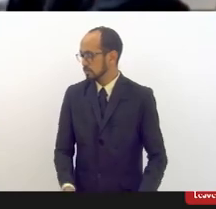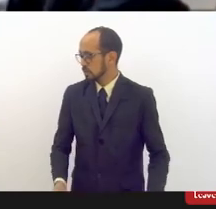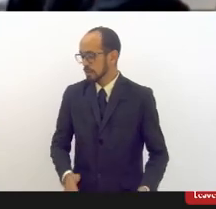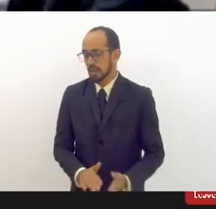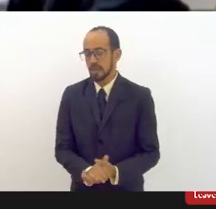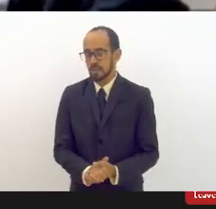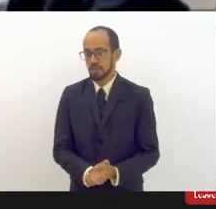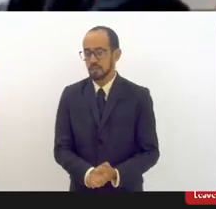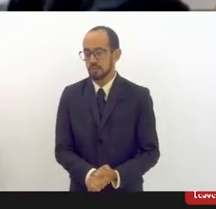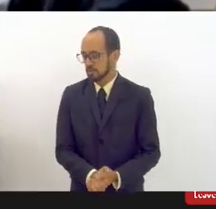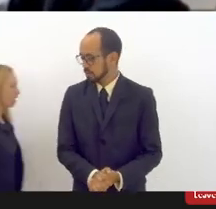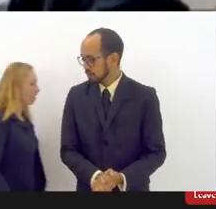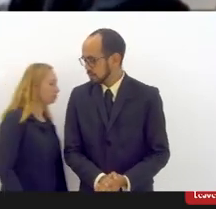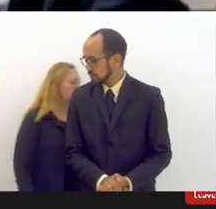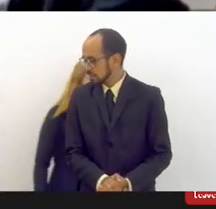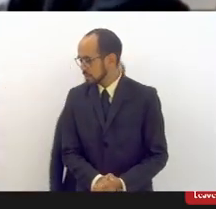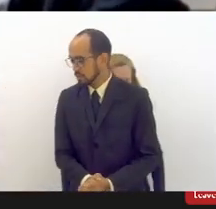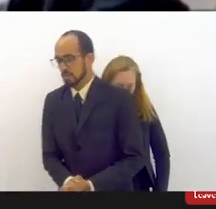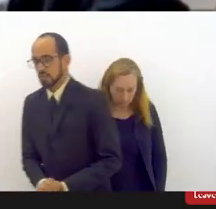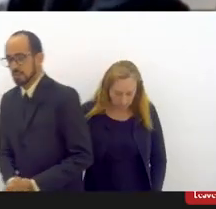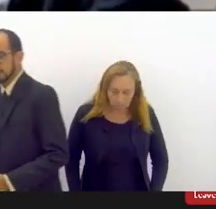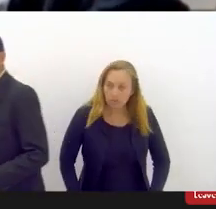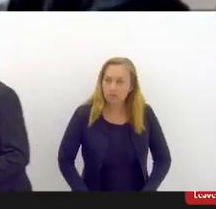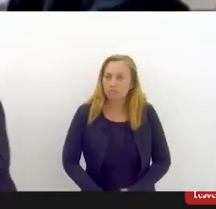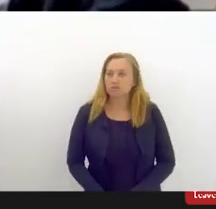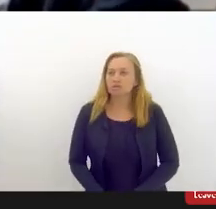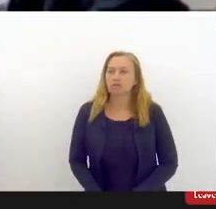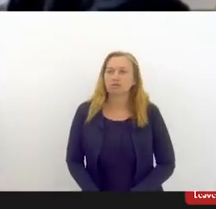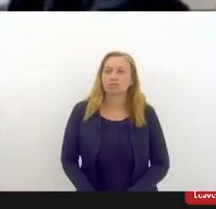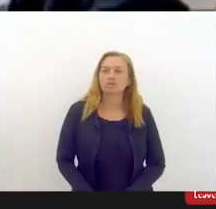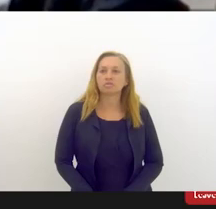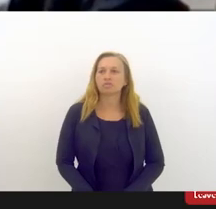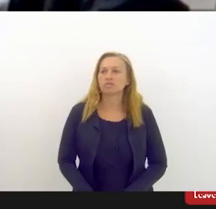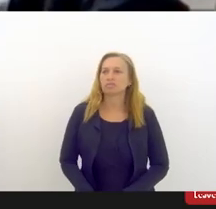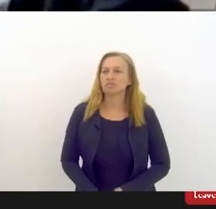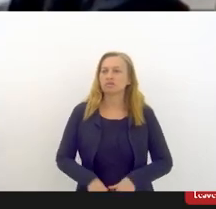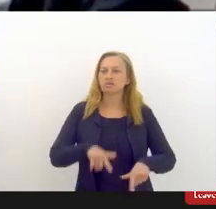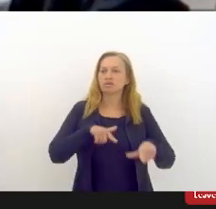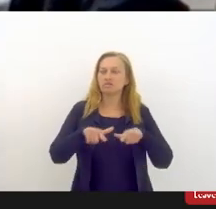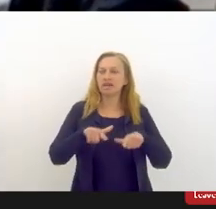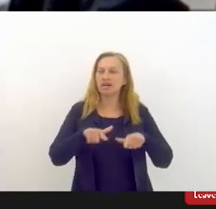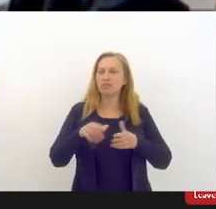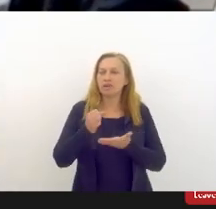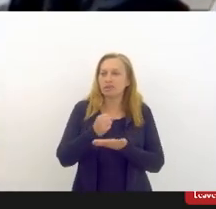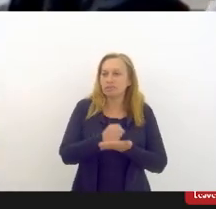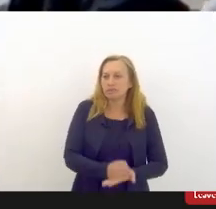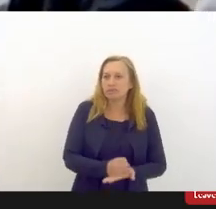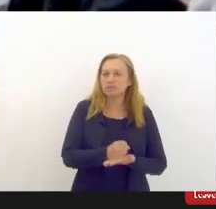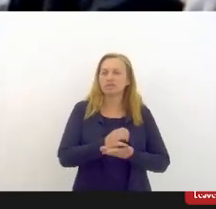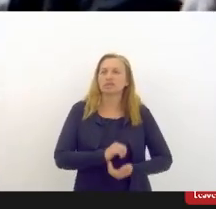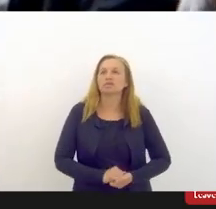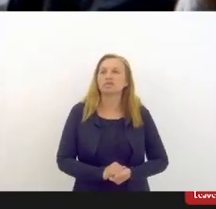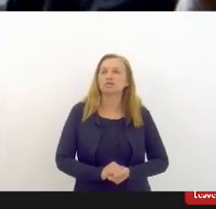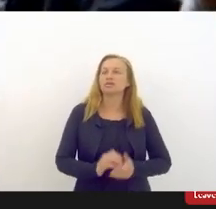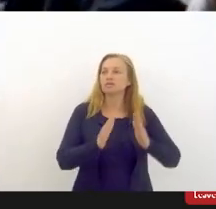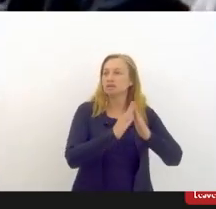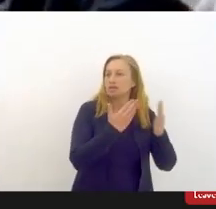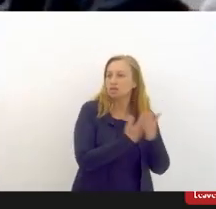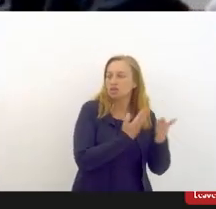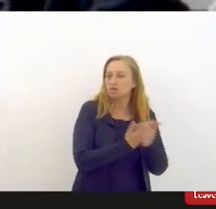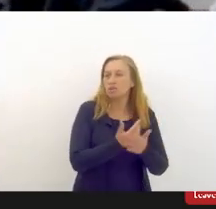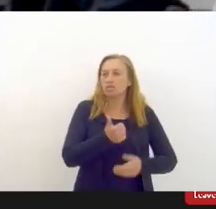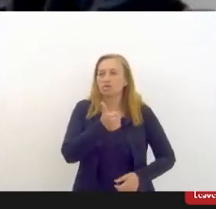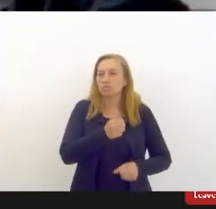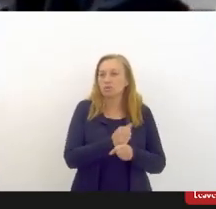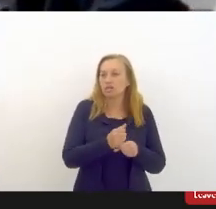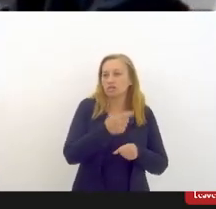respondeu, qual foi a marcação de cada aluno. É até um trabalho operacional pesado que ficou com as escolas desde